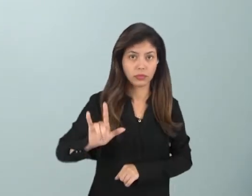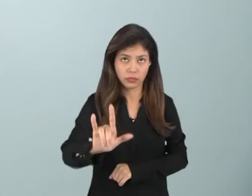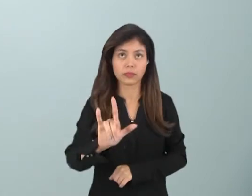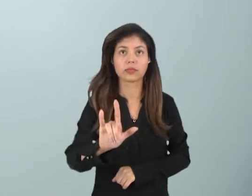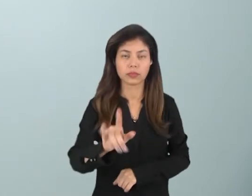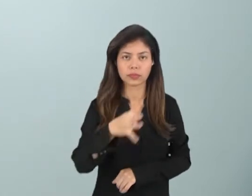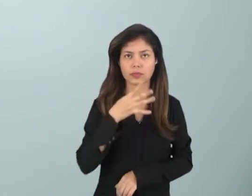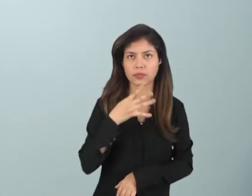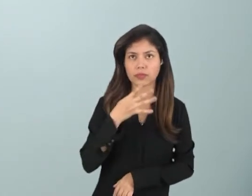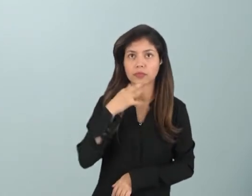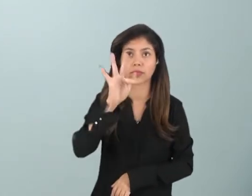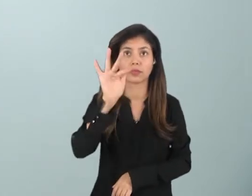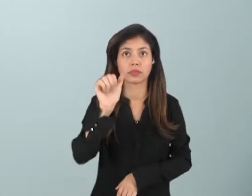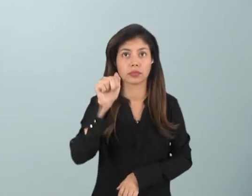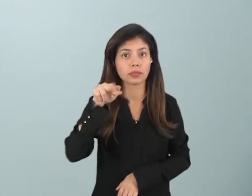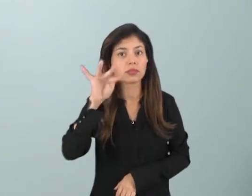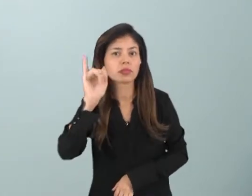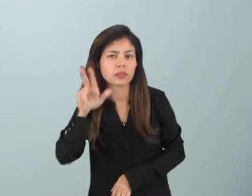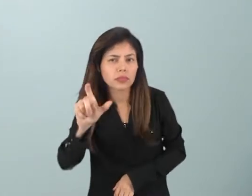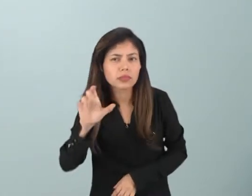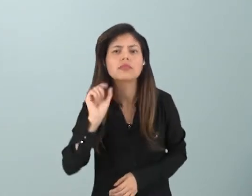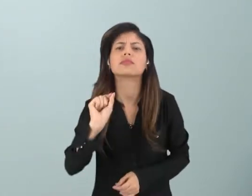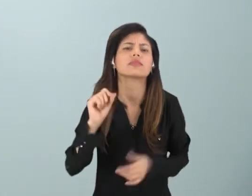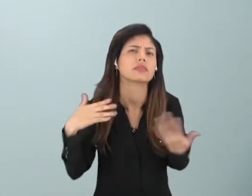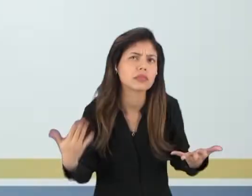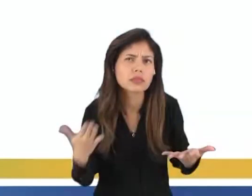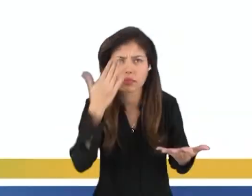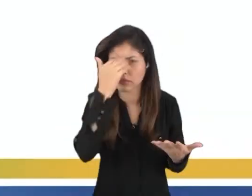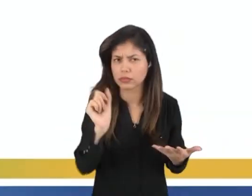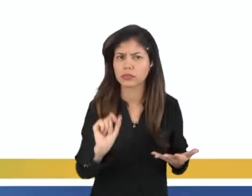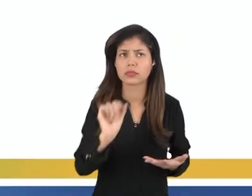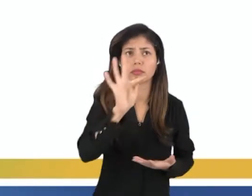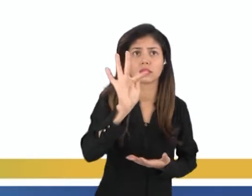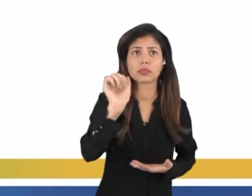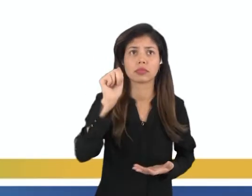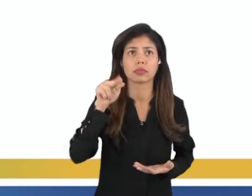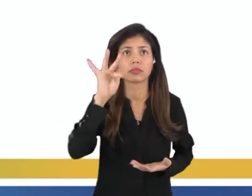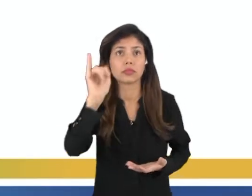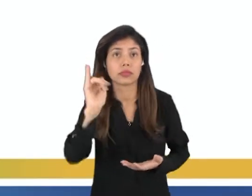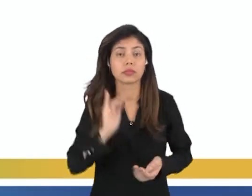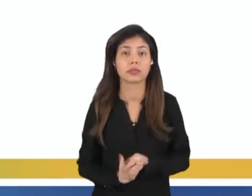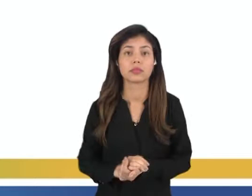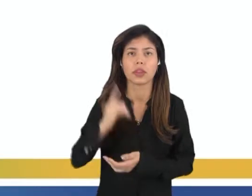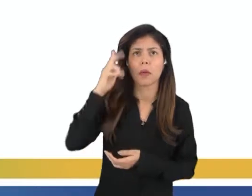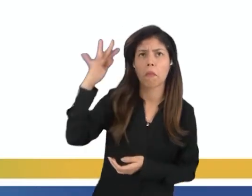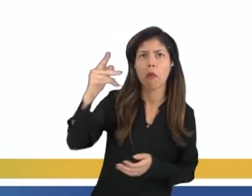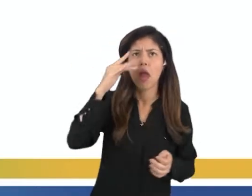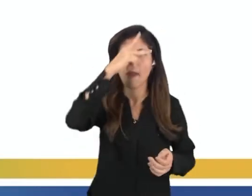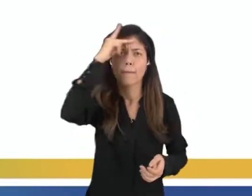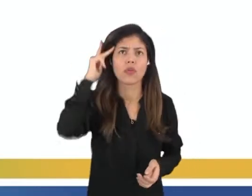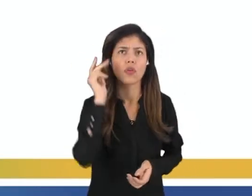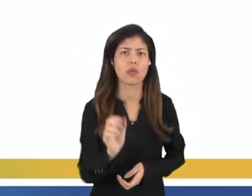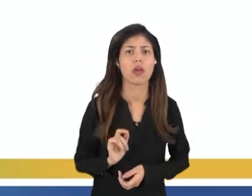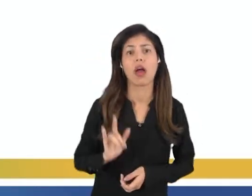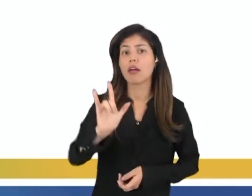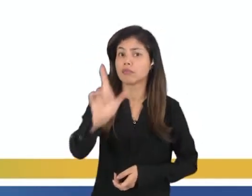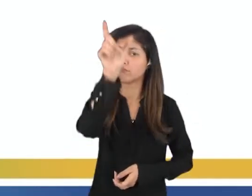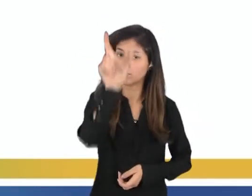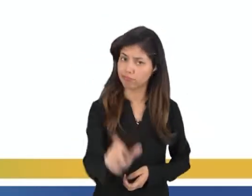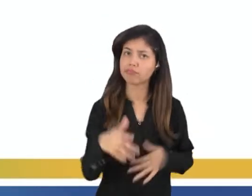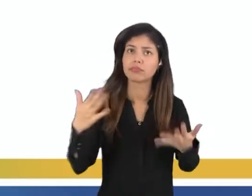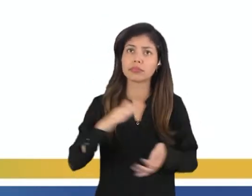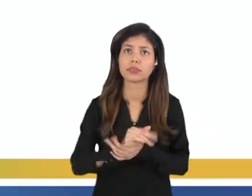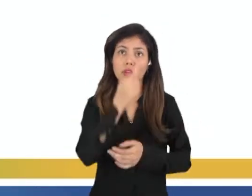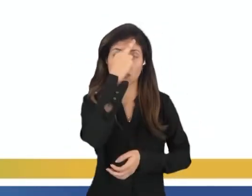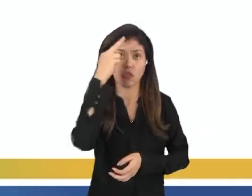conhecendo a fanfic. Você sabe o que é a fanfic? A fanfic, elas são ficções criadas por fãs que utilizam uma